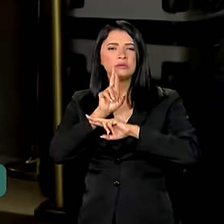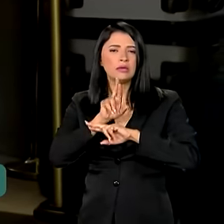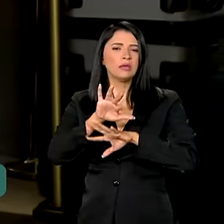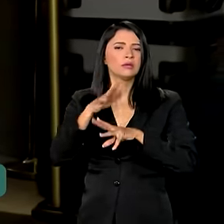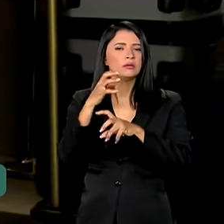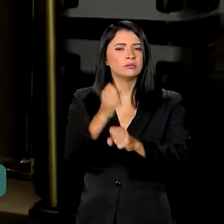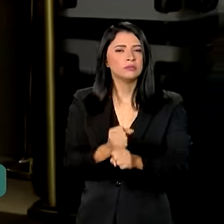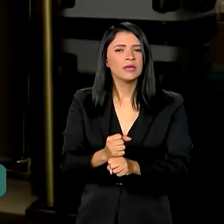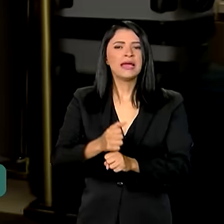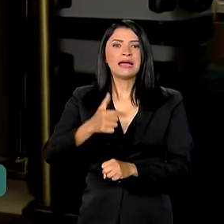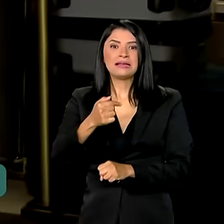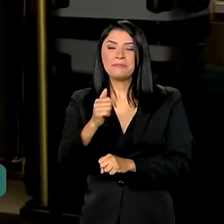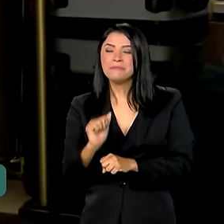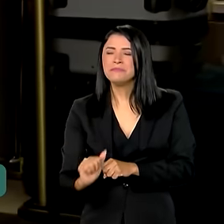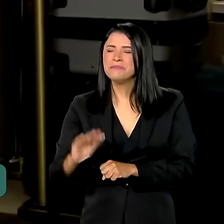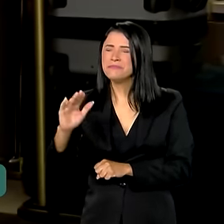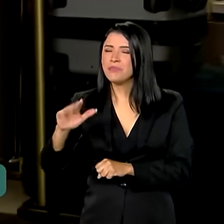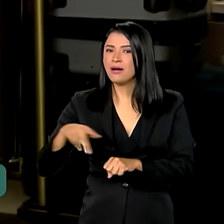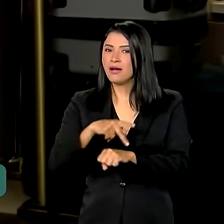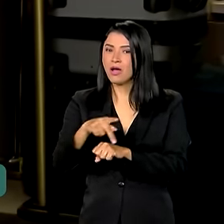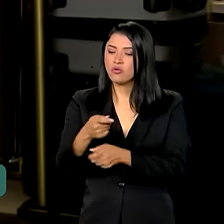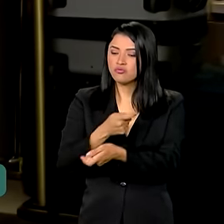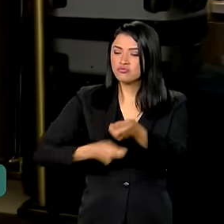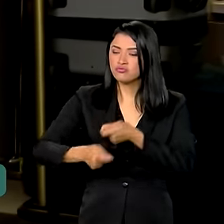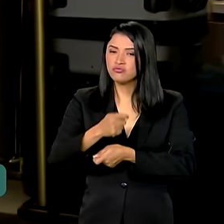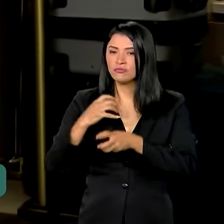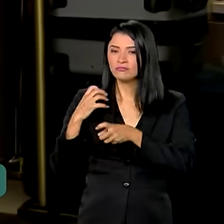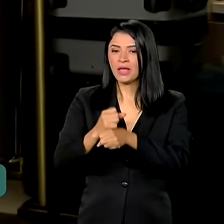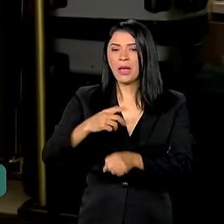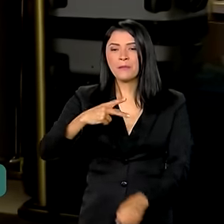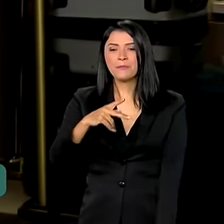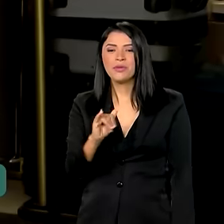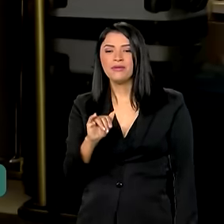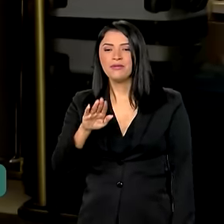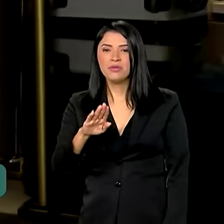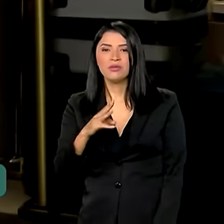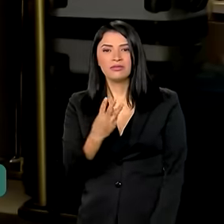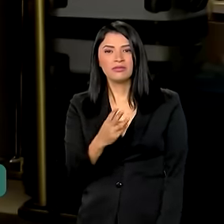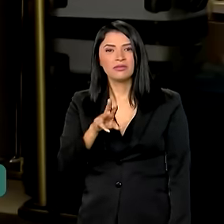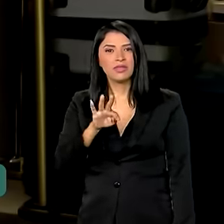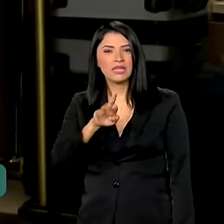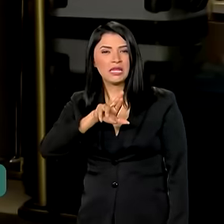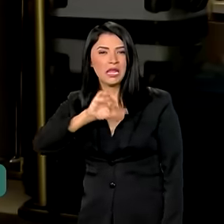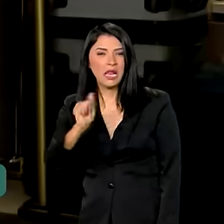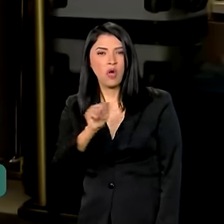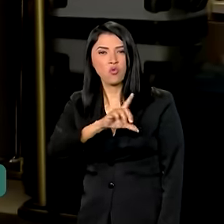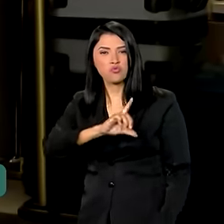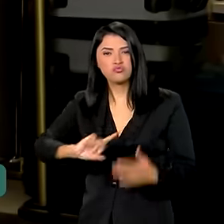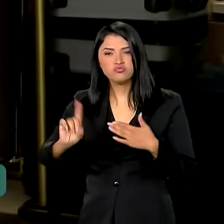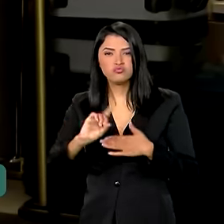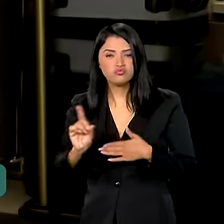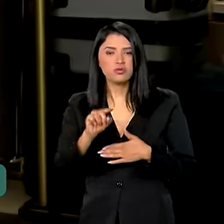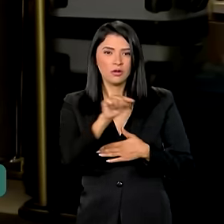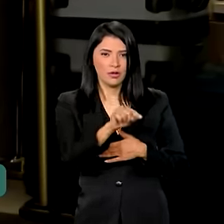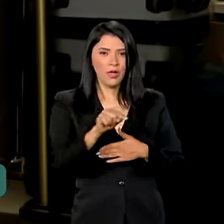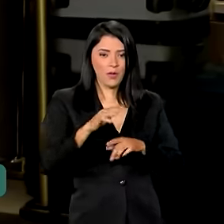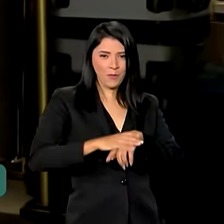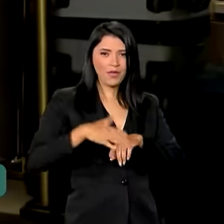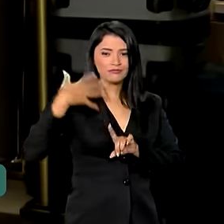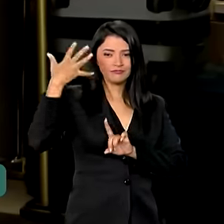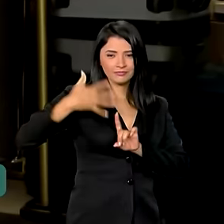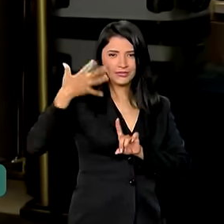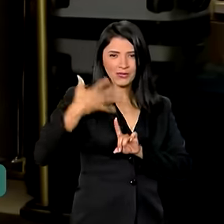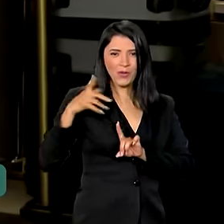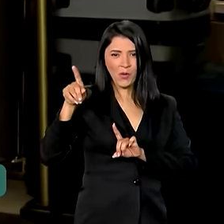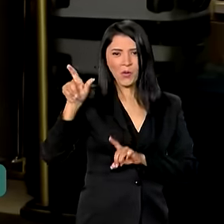equivalente à 7ª maior economia do mundo, com um PIB estimado em 3 trilhões de dólares. Durante o discurso que